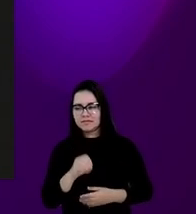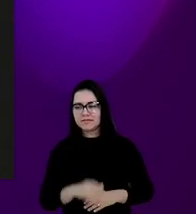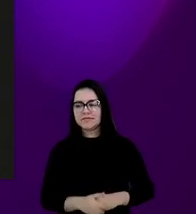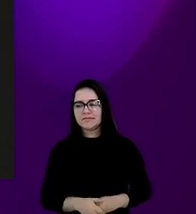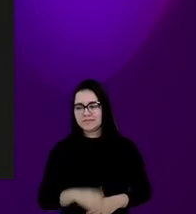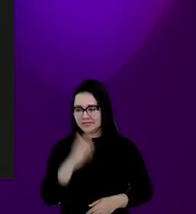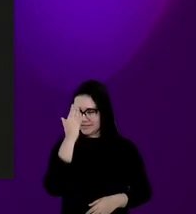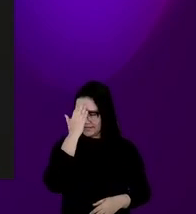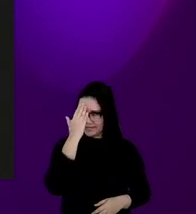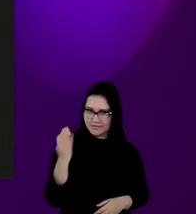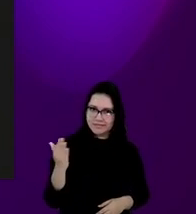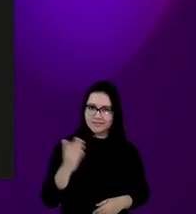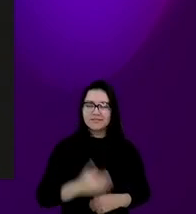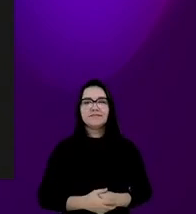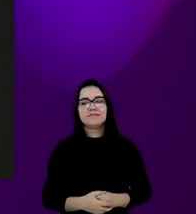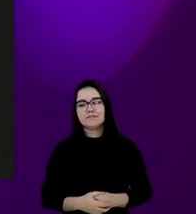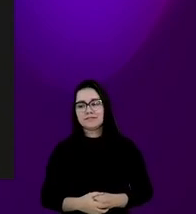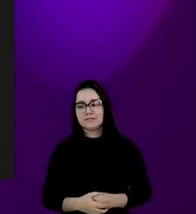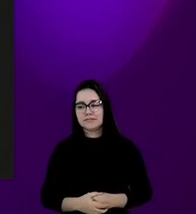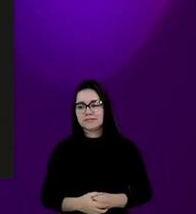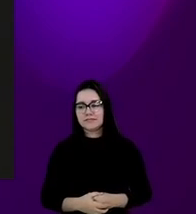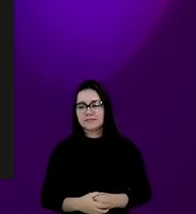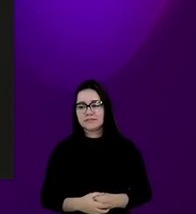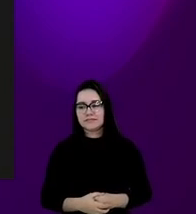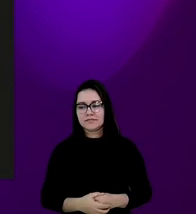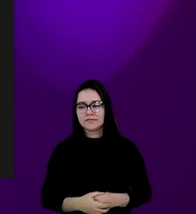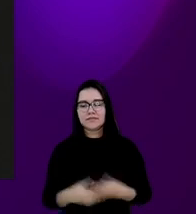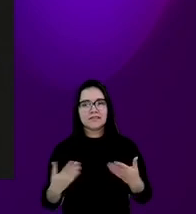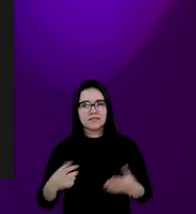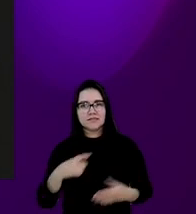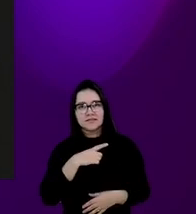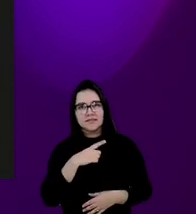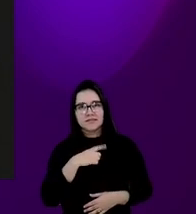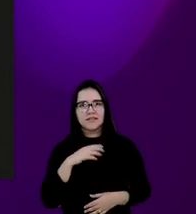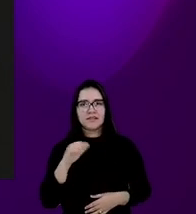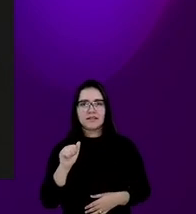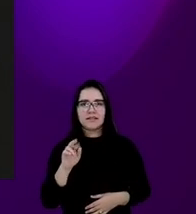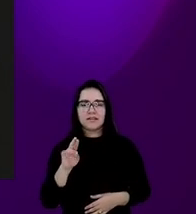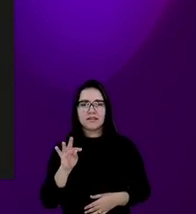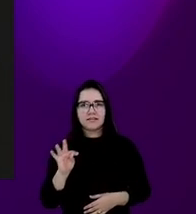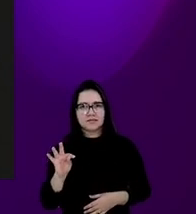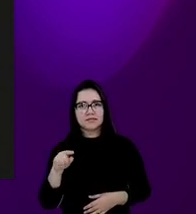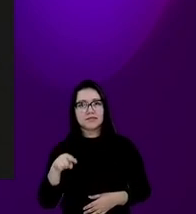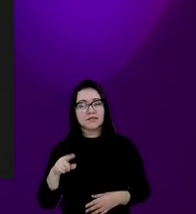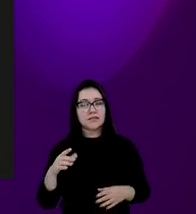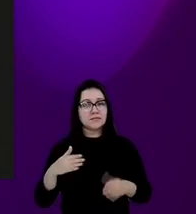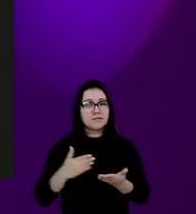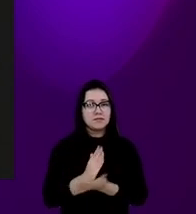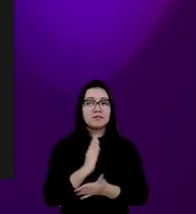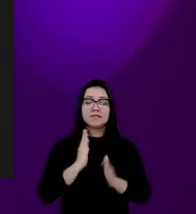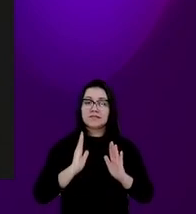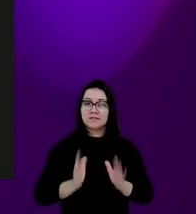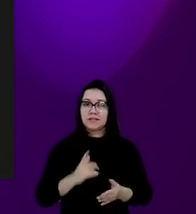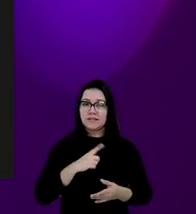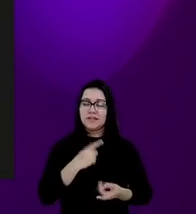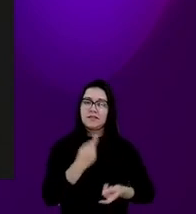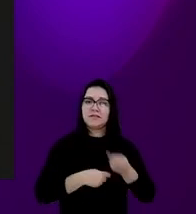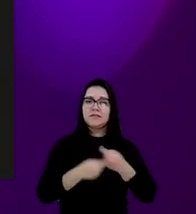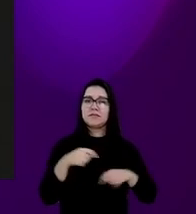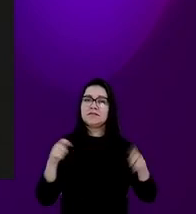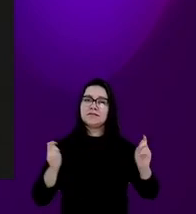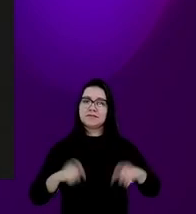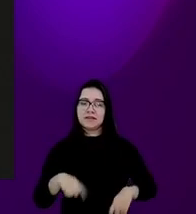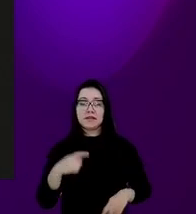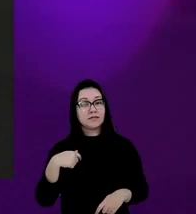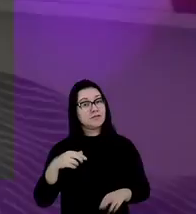Chiattoni. Bem, a gente tem um CAR-T aprovado já do ponto de vista comercial e perspectiva de ter mais